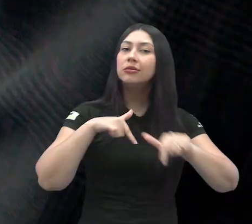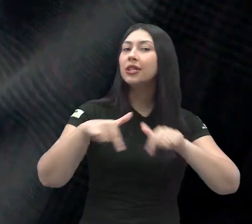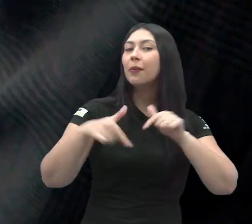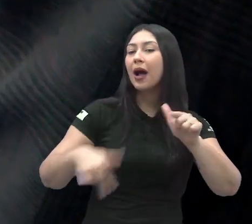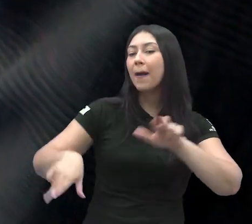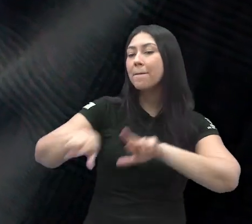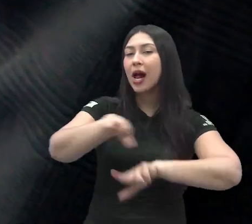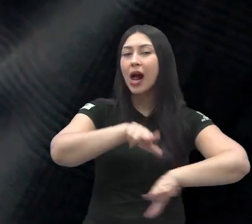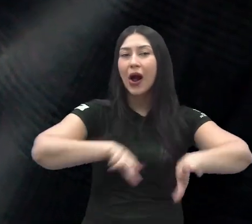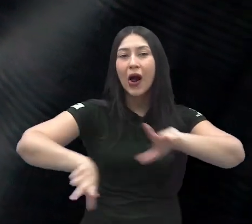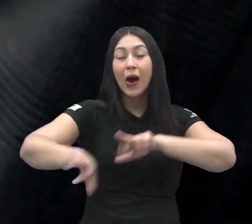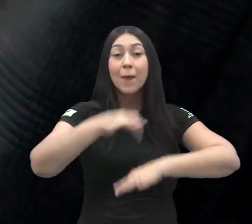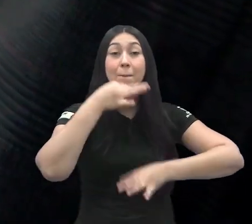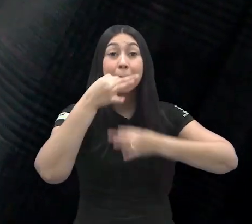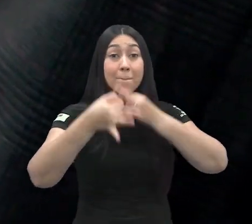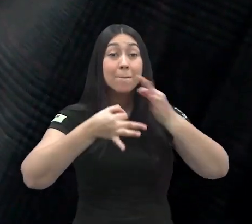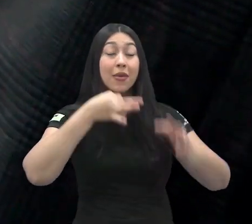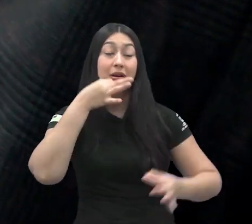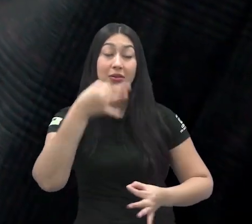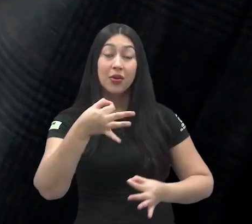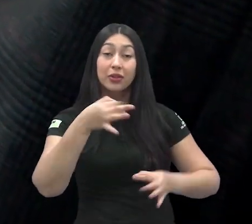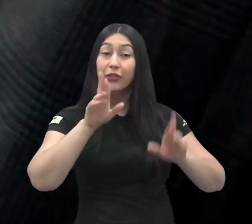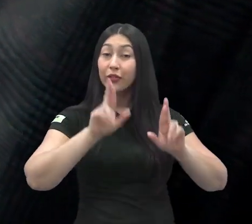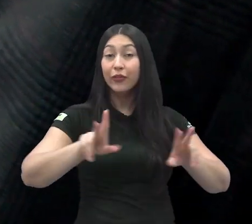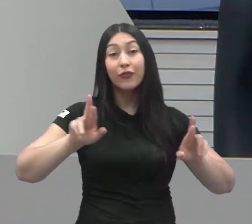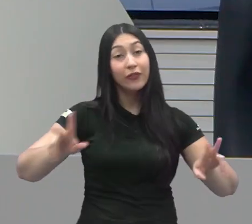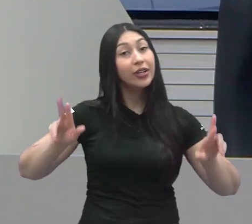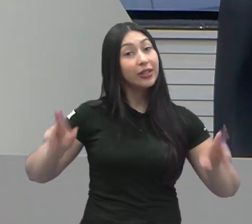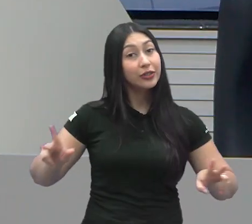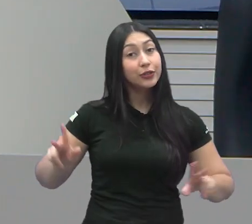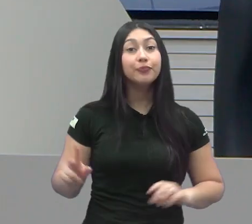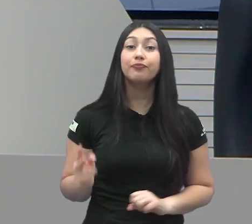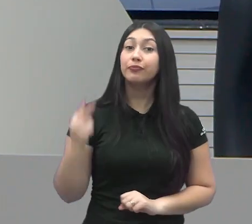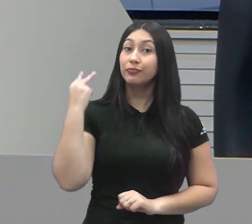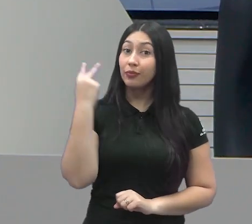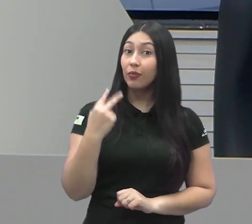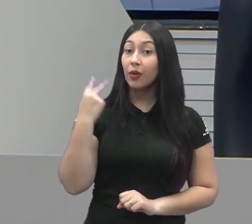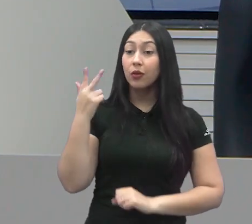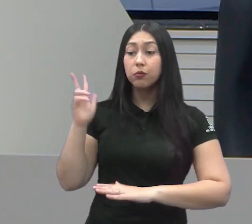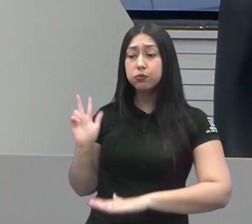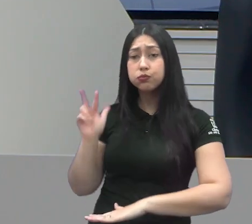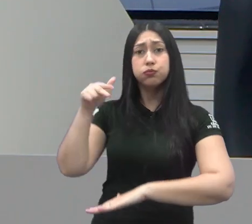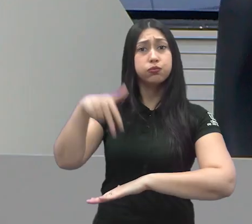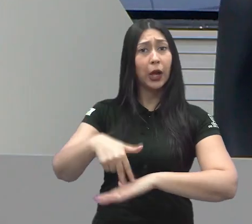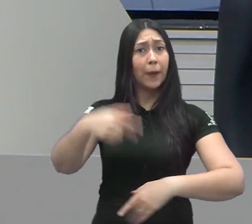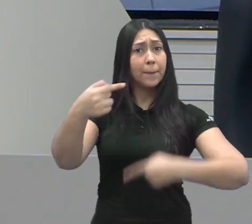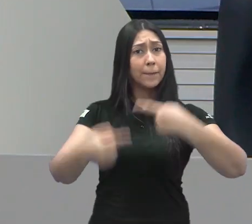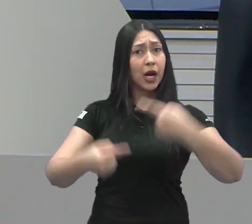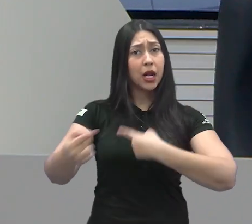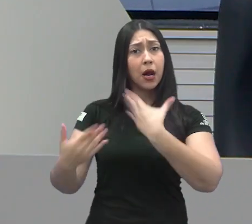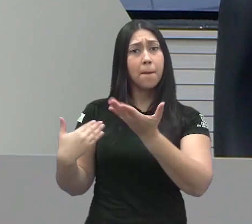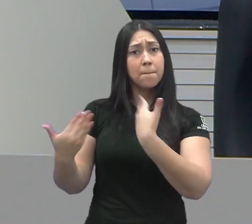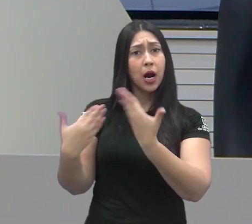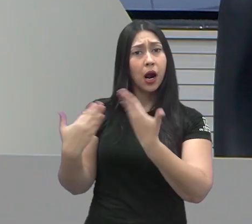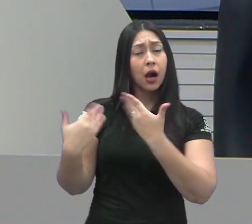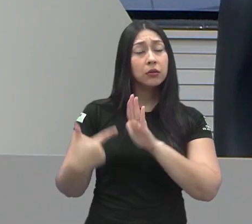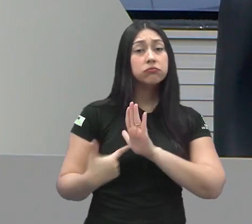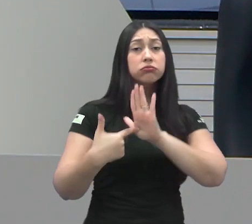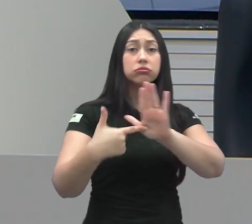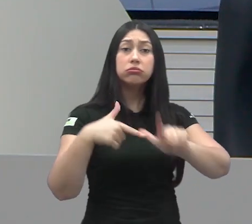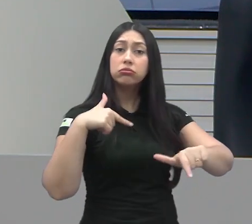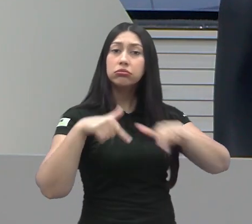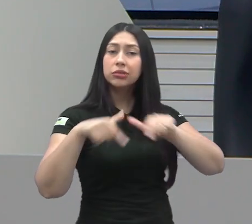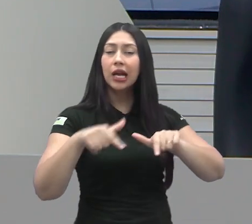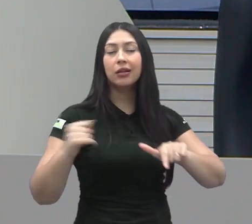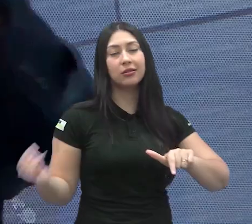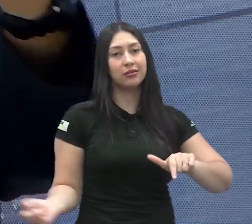com maior pluralidade de pensamentos políticos. Para os vereadores, ter um espaço de diálogo sobre os trabalhos